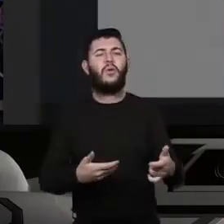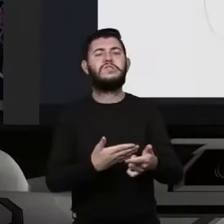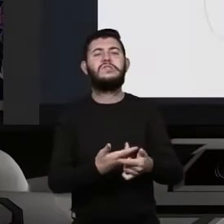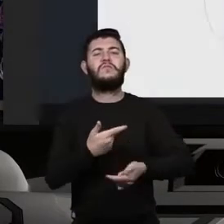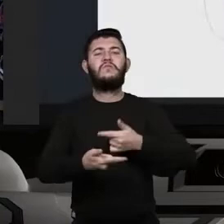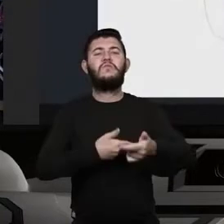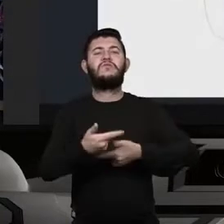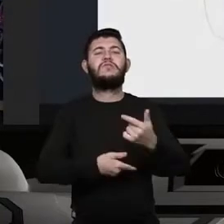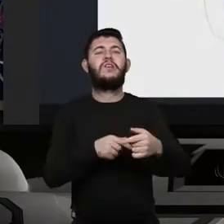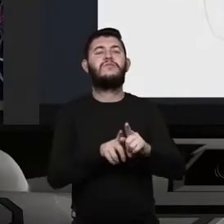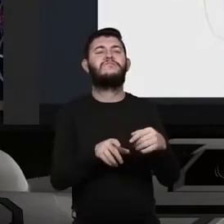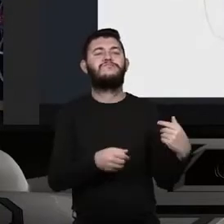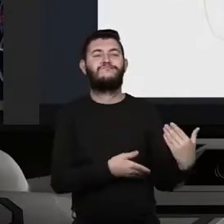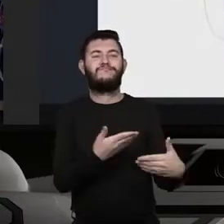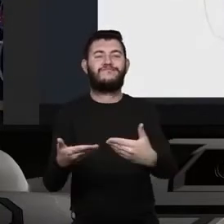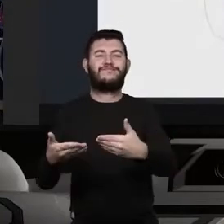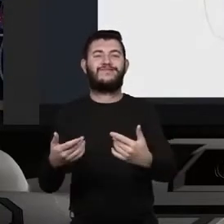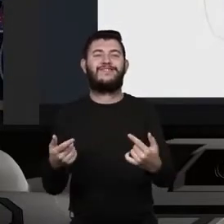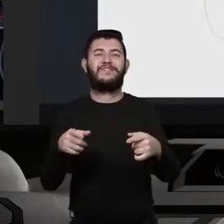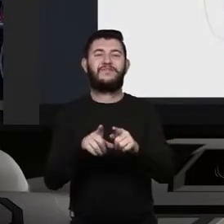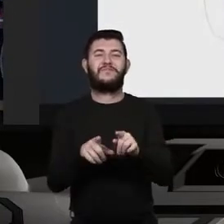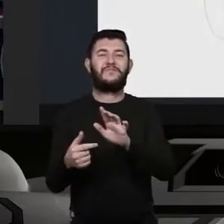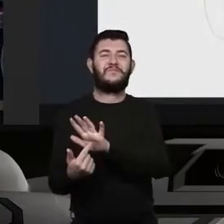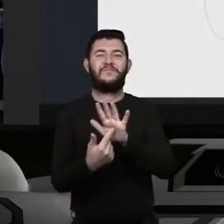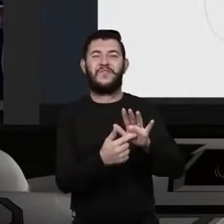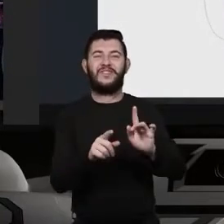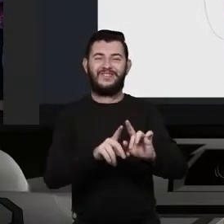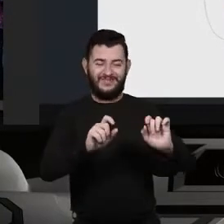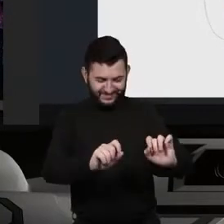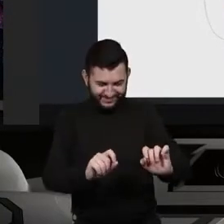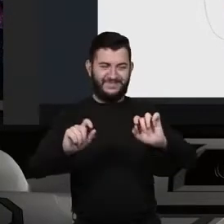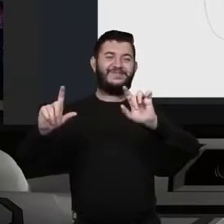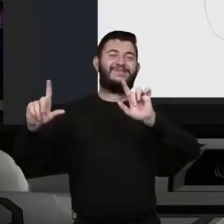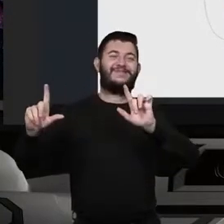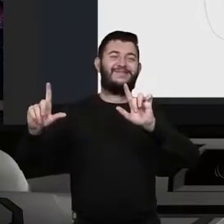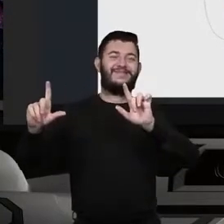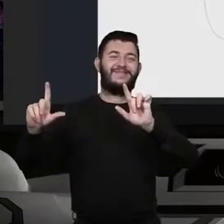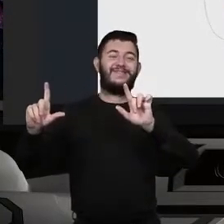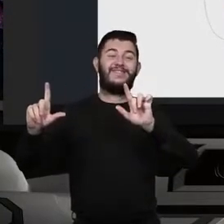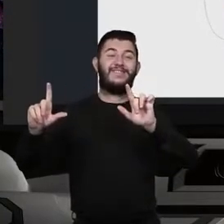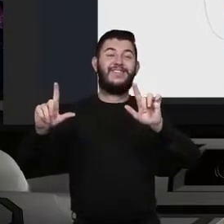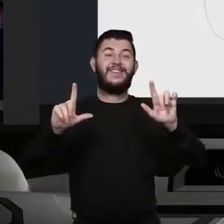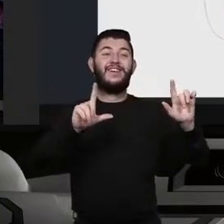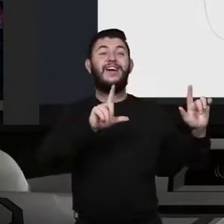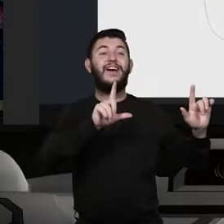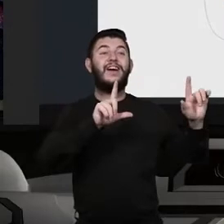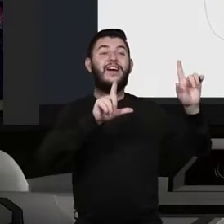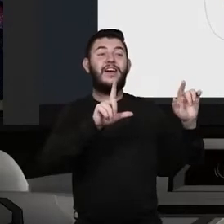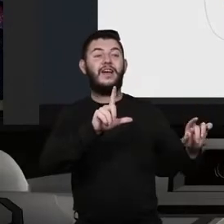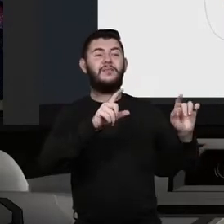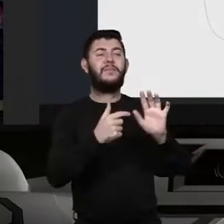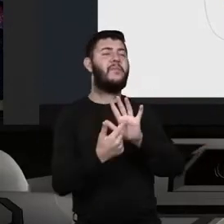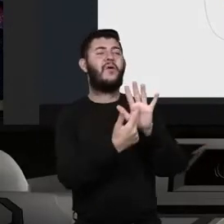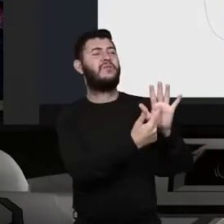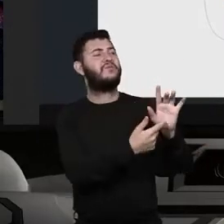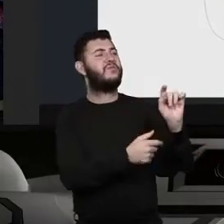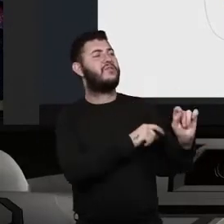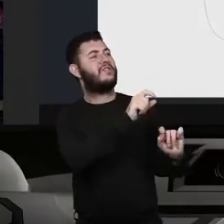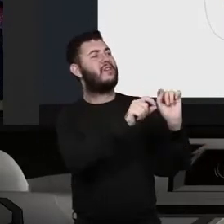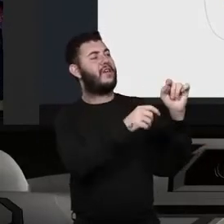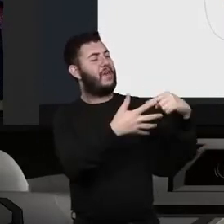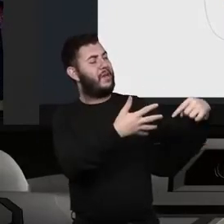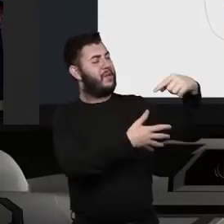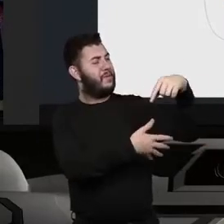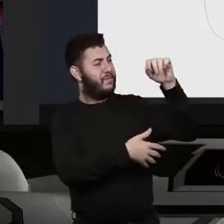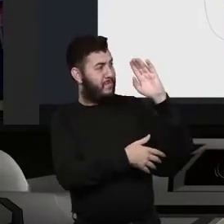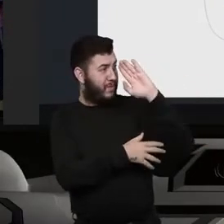processo. E a gente chega aqui um pouquinho só desse gráfico, para dizer que priorização em governo não é algo simples nem é algo trivial,